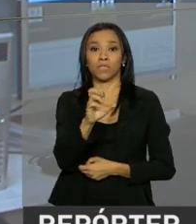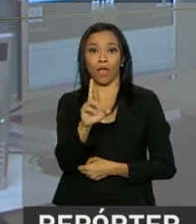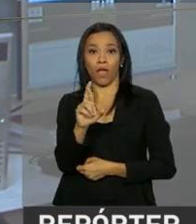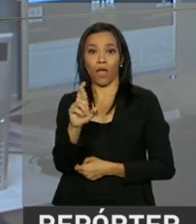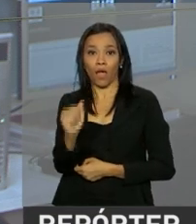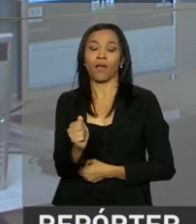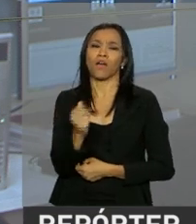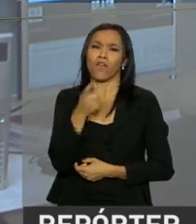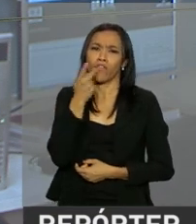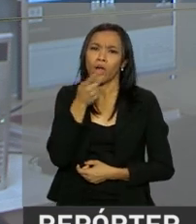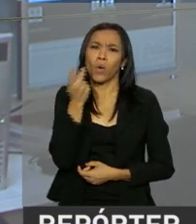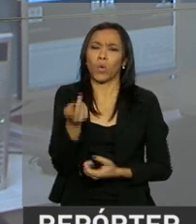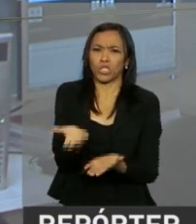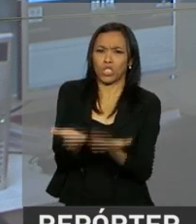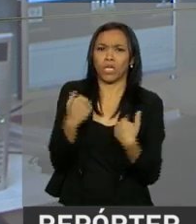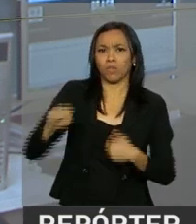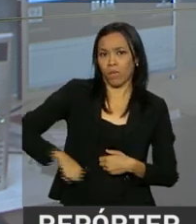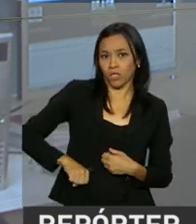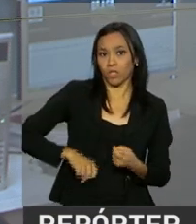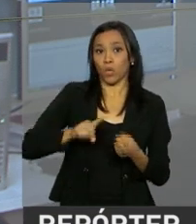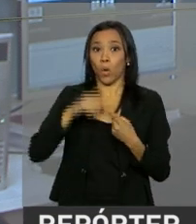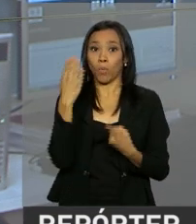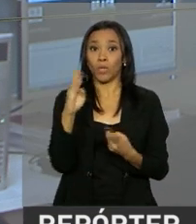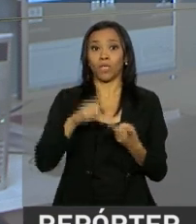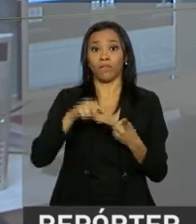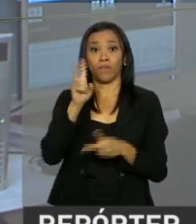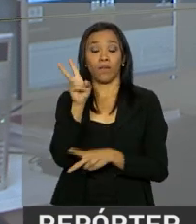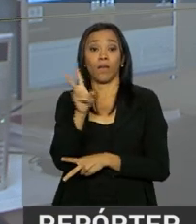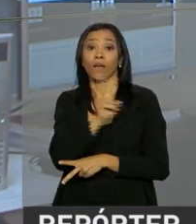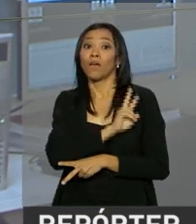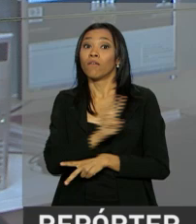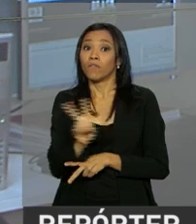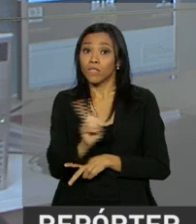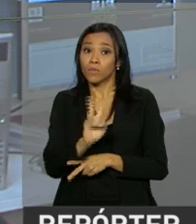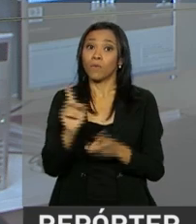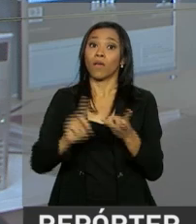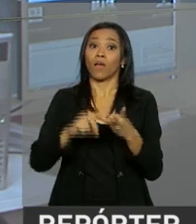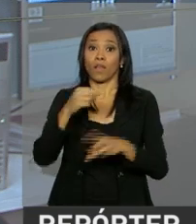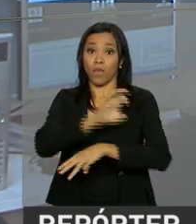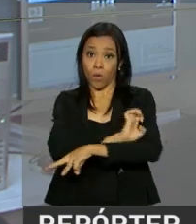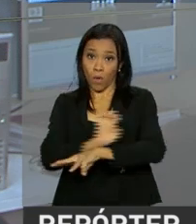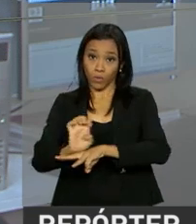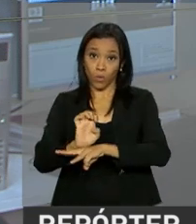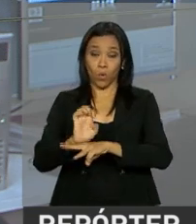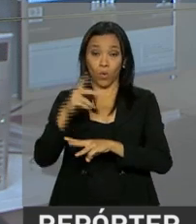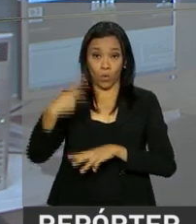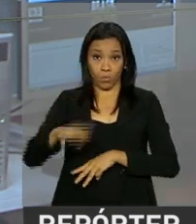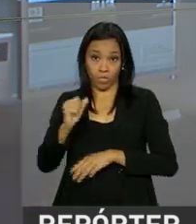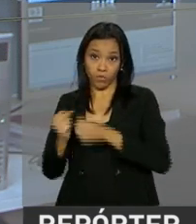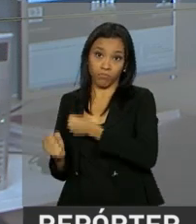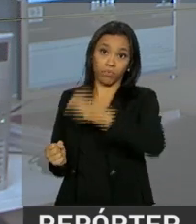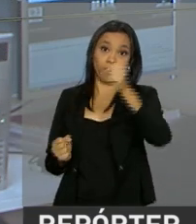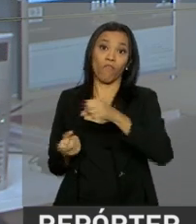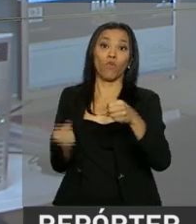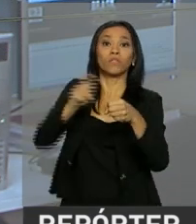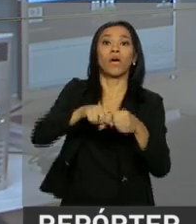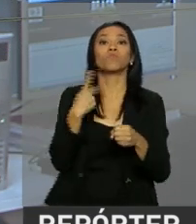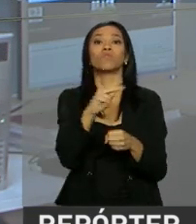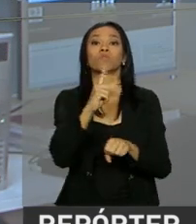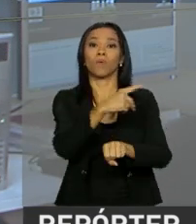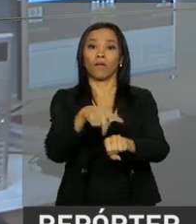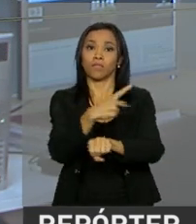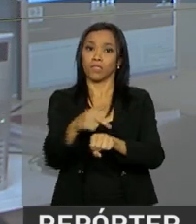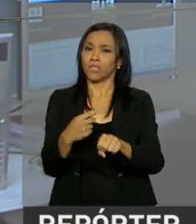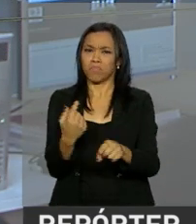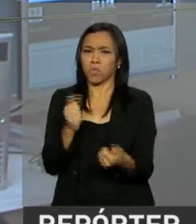dos embaixadores da Bolívia, Venezuela e Equador no Brasil. Segundo ele, o fato não alterou o interesse das grandes economias